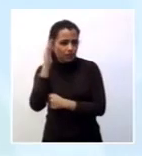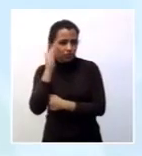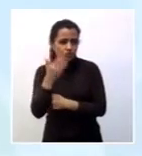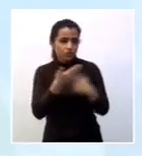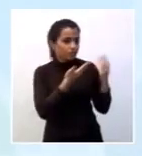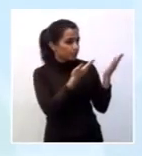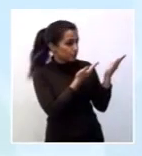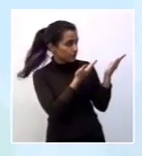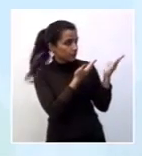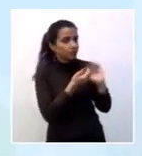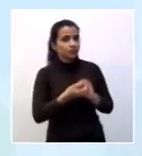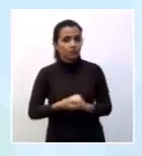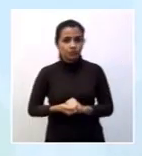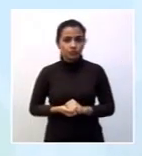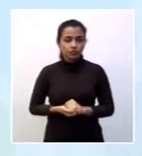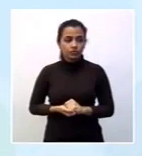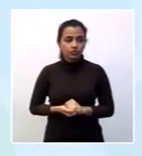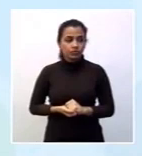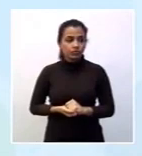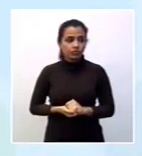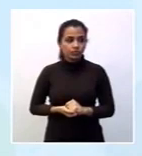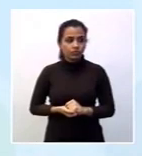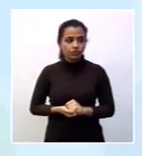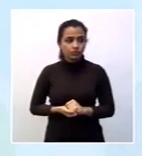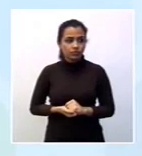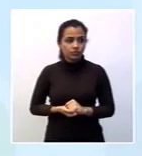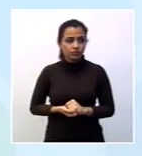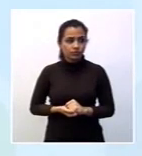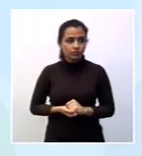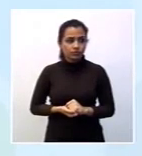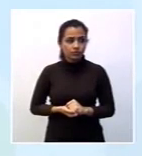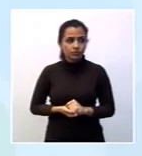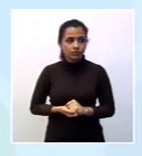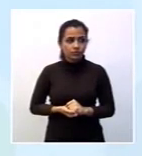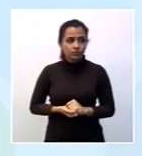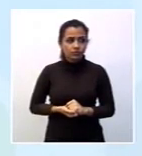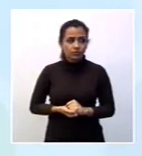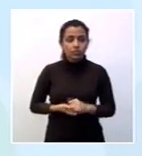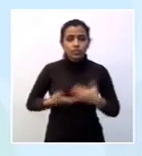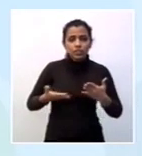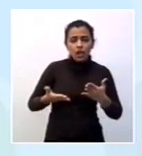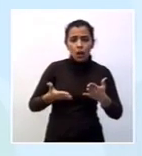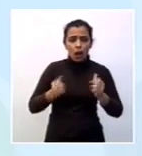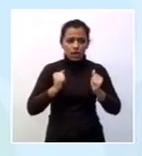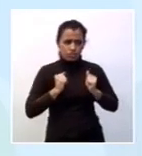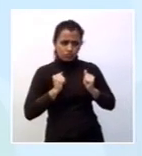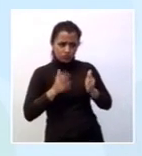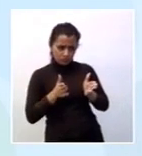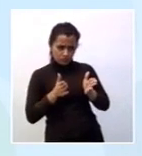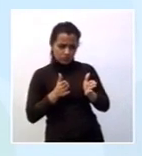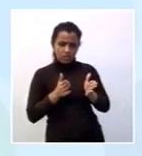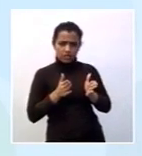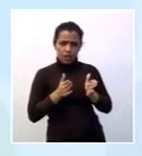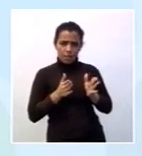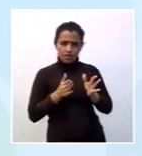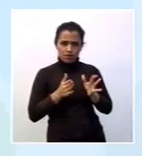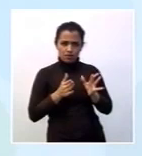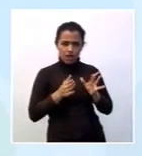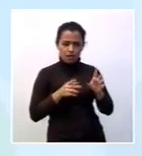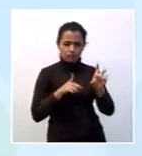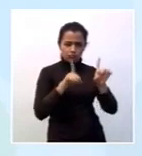colocar aí na tela. Então, quais são as dimensões que as nossas ações podem ter nos ambientes digitais? Tá?